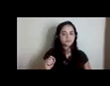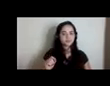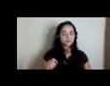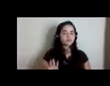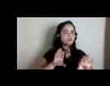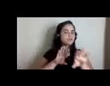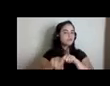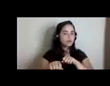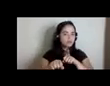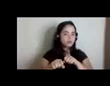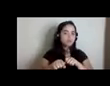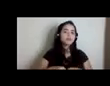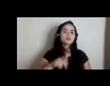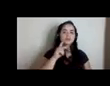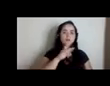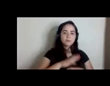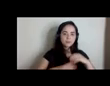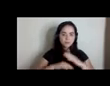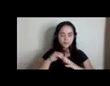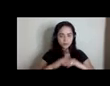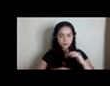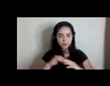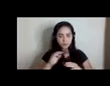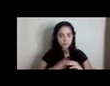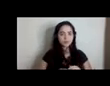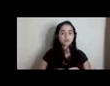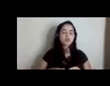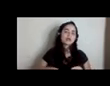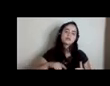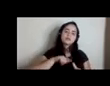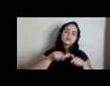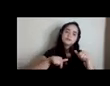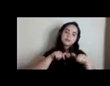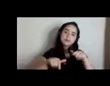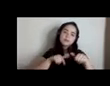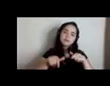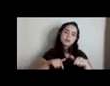formação de profissionais para o mercado de trabalho.